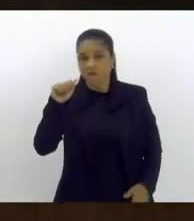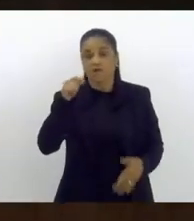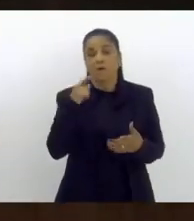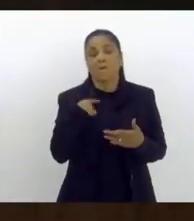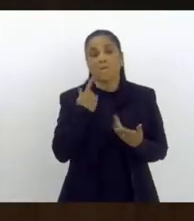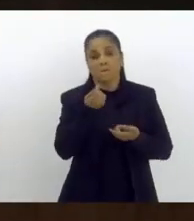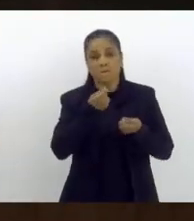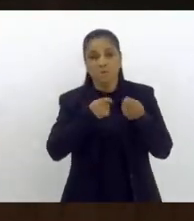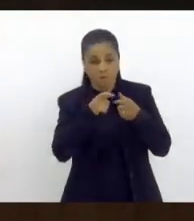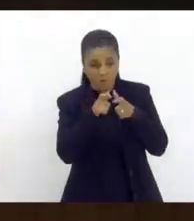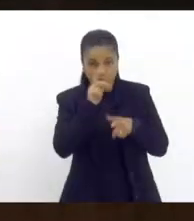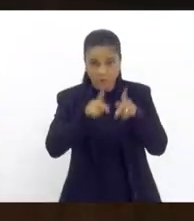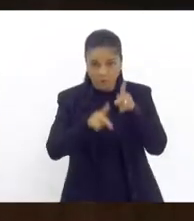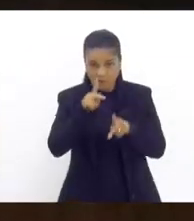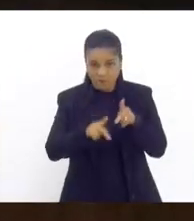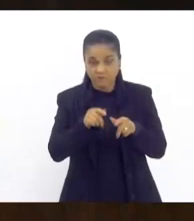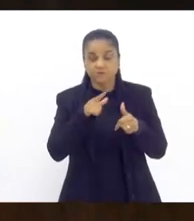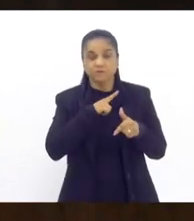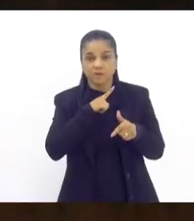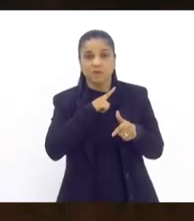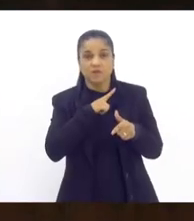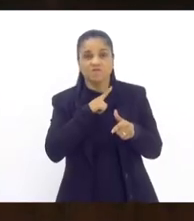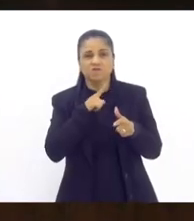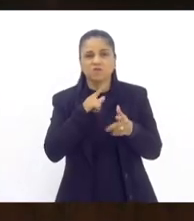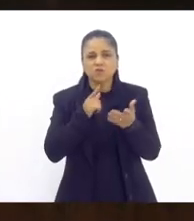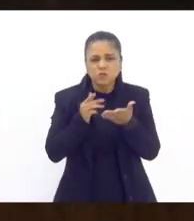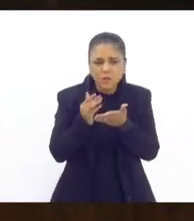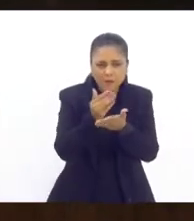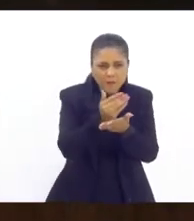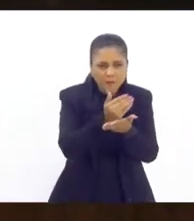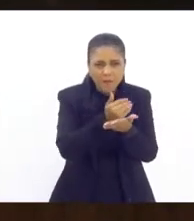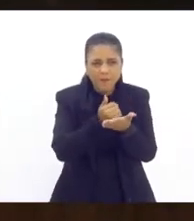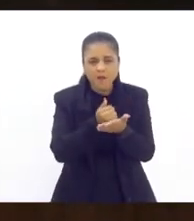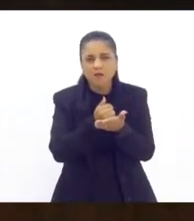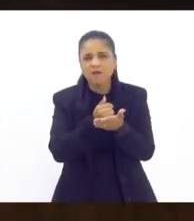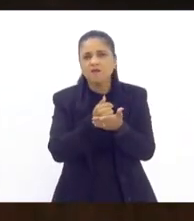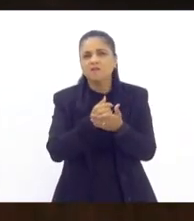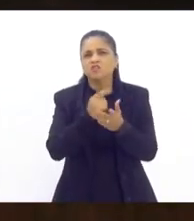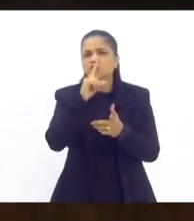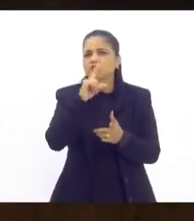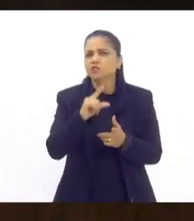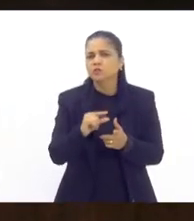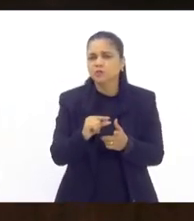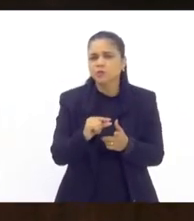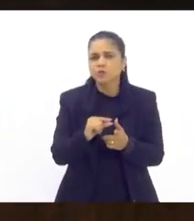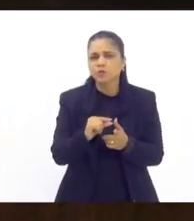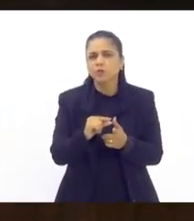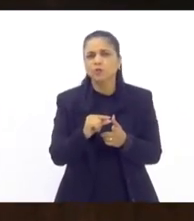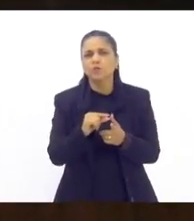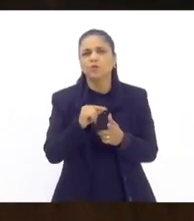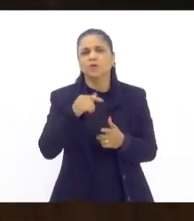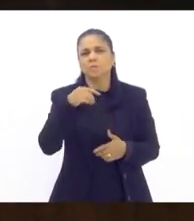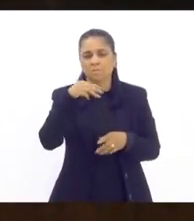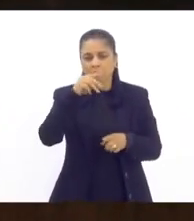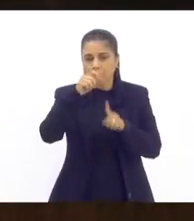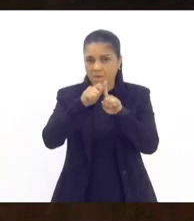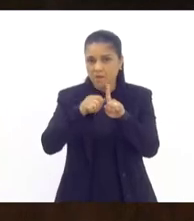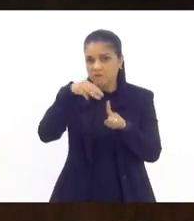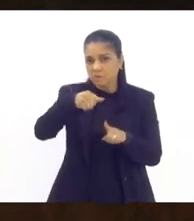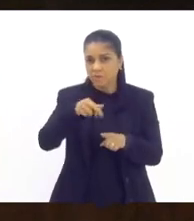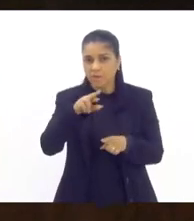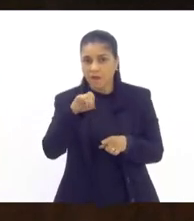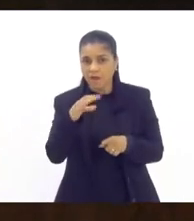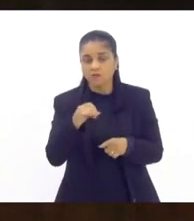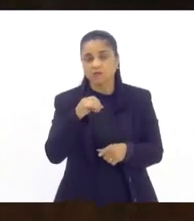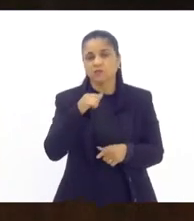Amplo, registrou uma desaceleração significativa em março, ficando em 0,71%.